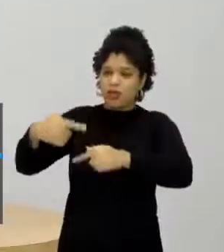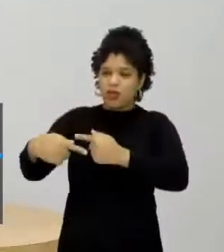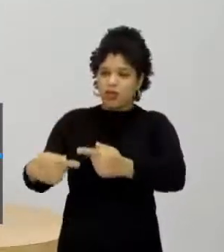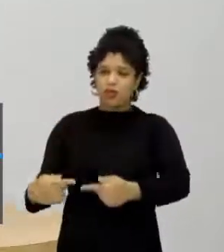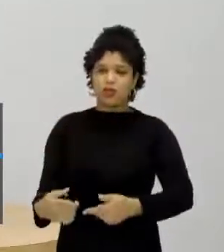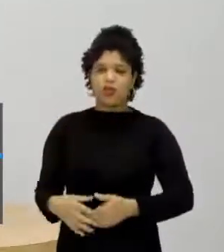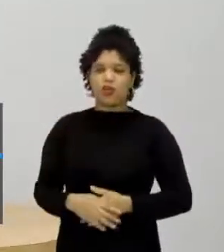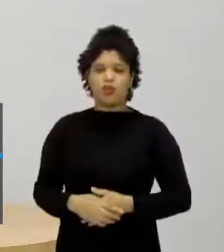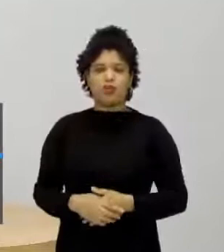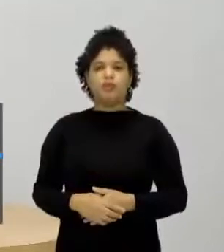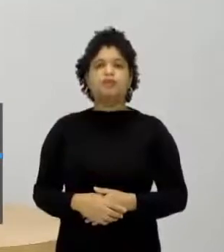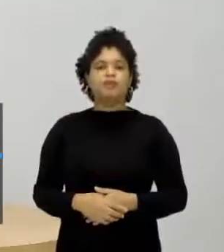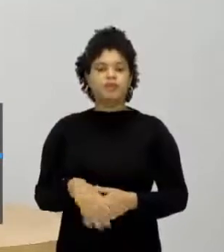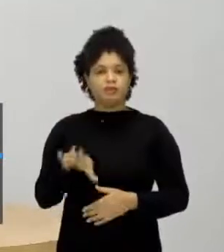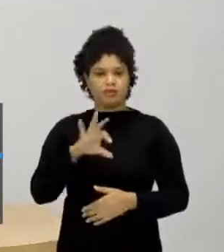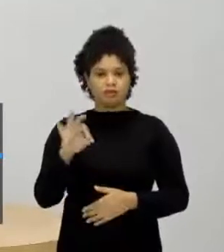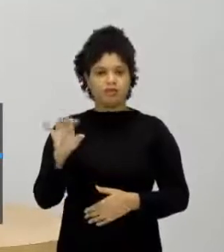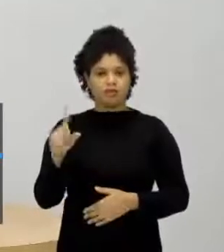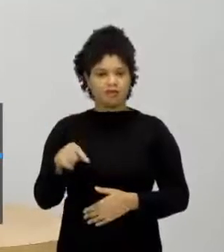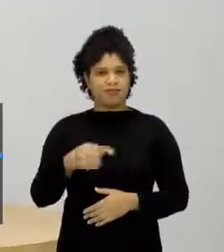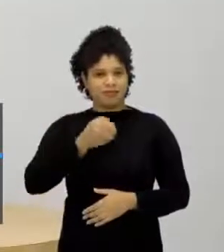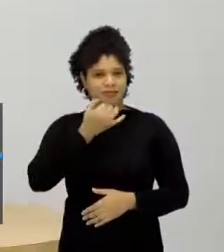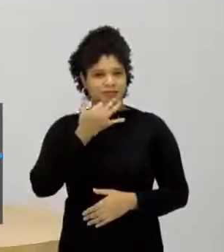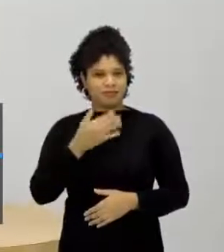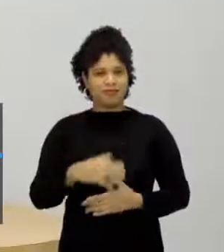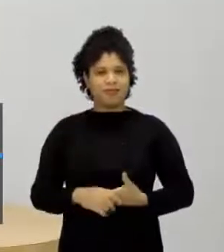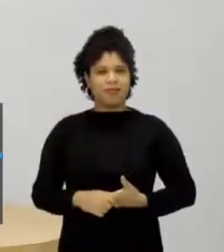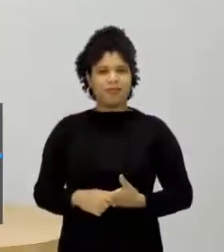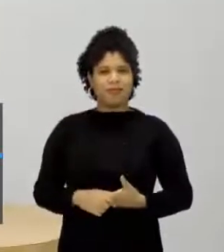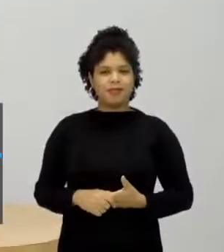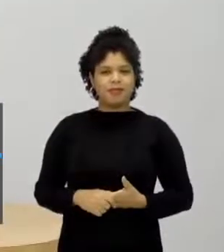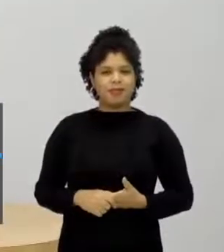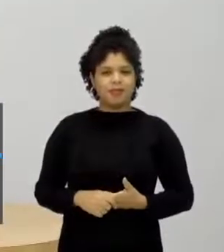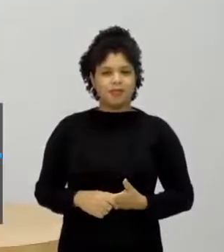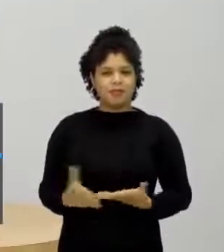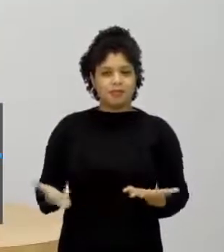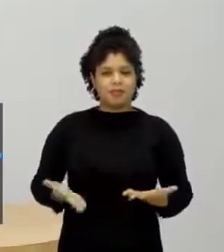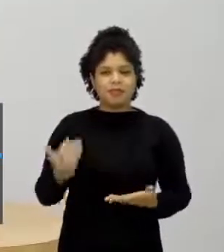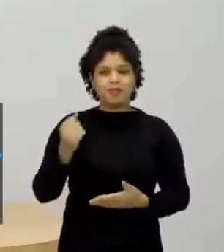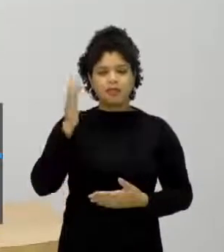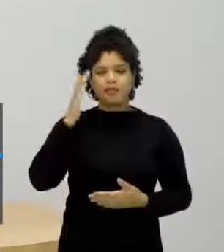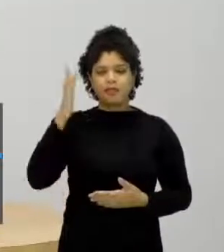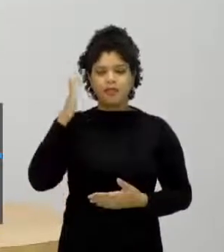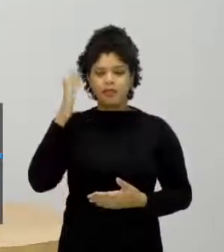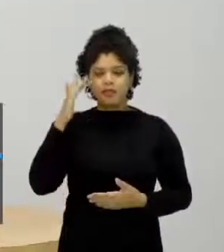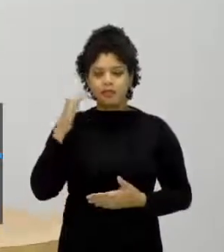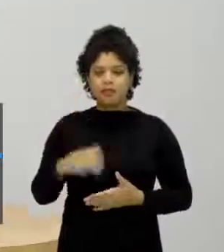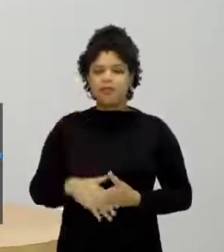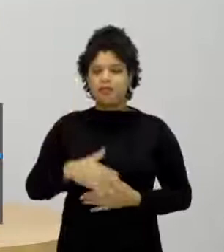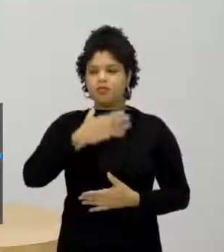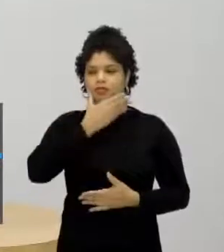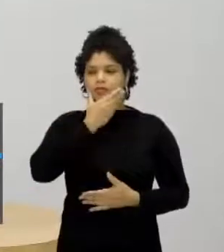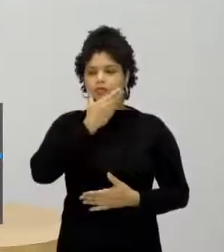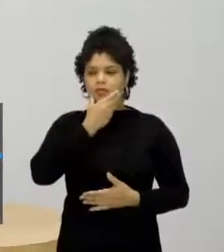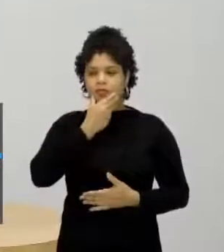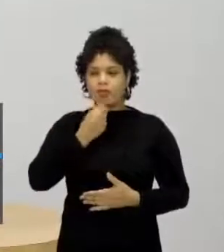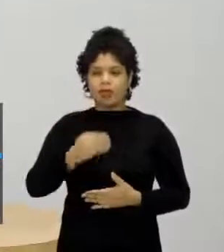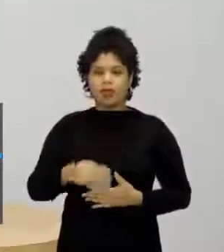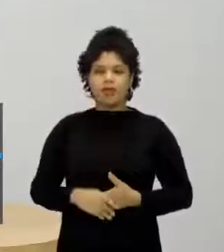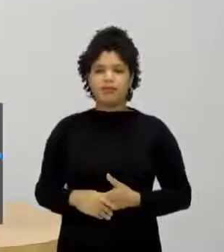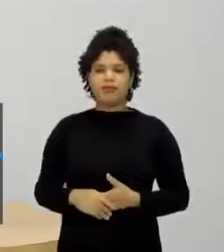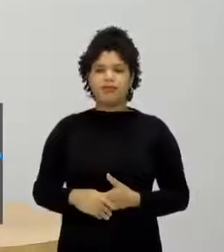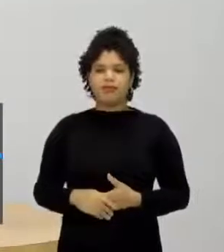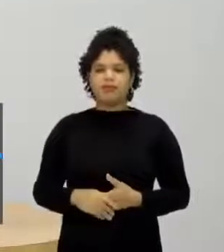geração. Muito bacana, gente, é isso mesmo. E aí, vamos pensar então primeiro quem foi Darwin, né? Então, antes da gente falar